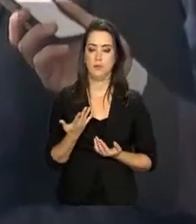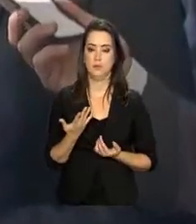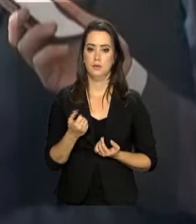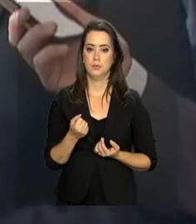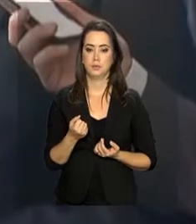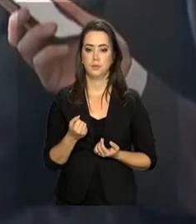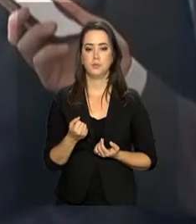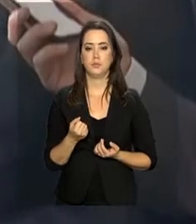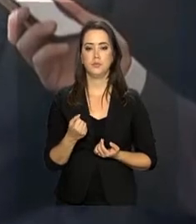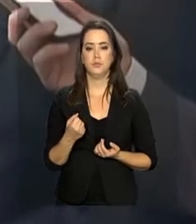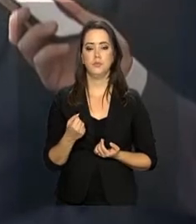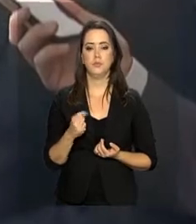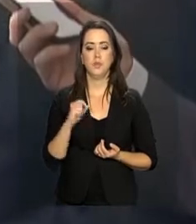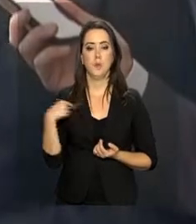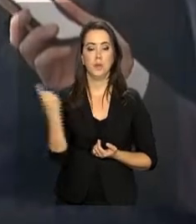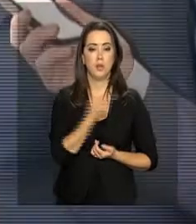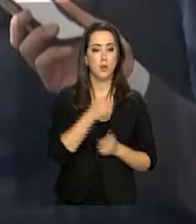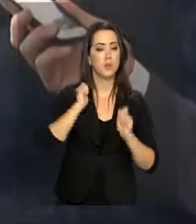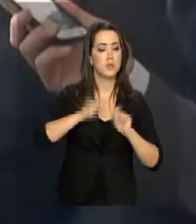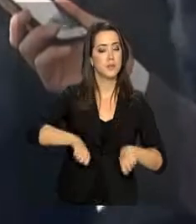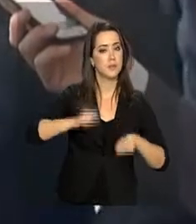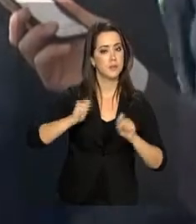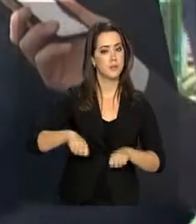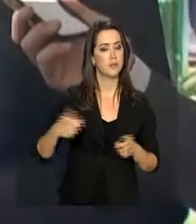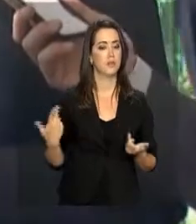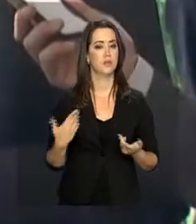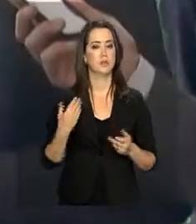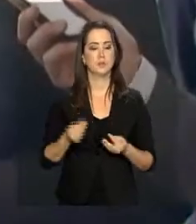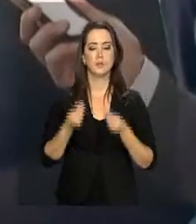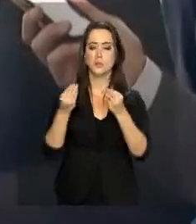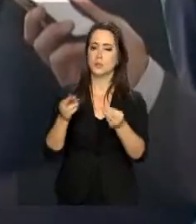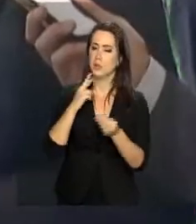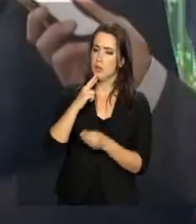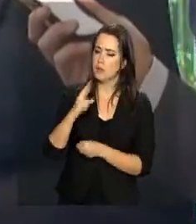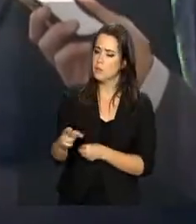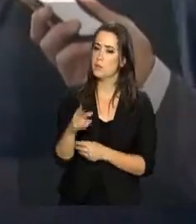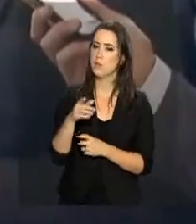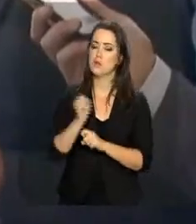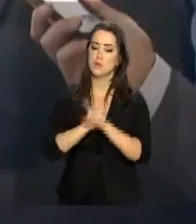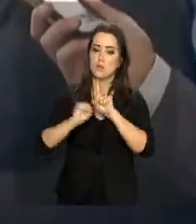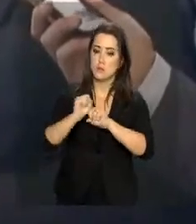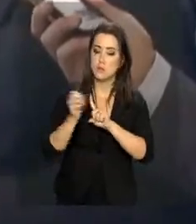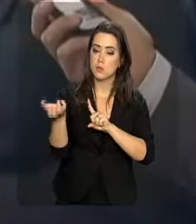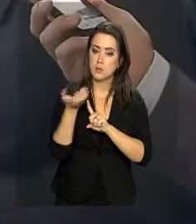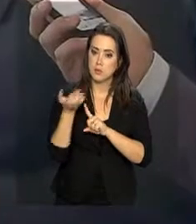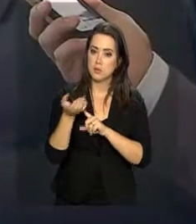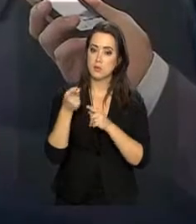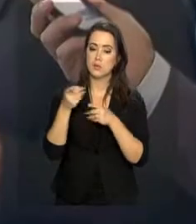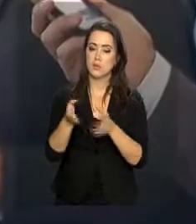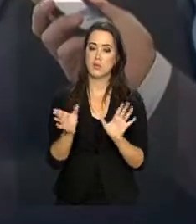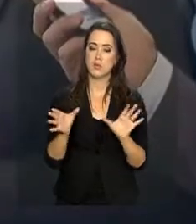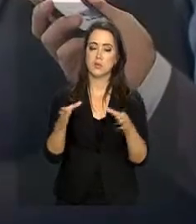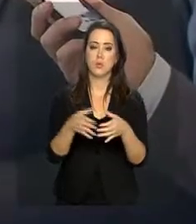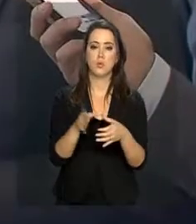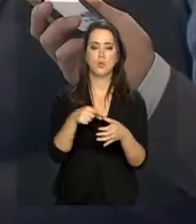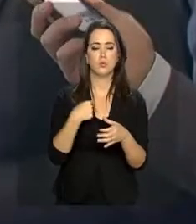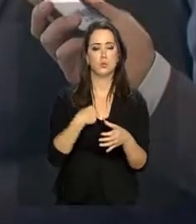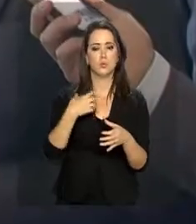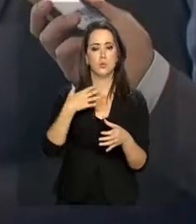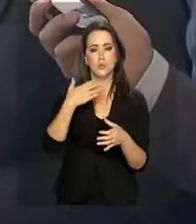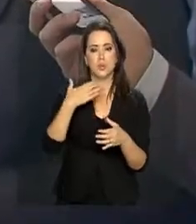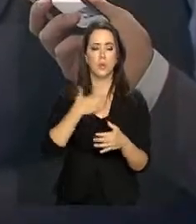para que nós possamos dar a devida resposta que a sociedade precisa dessa olha eu estou muito